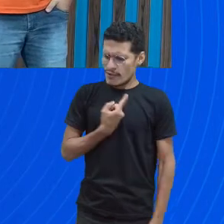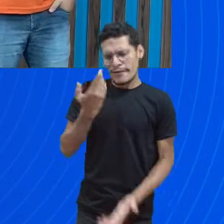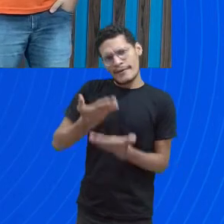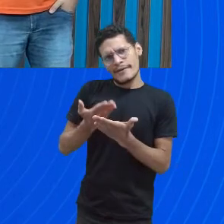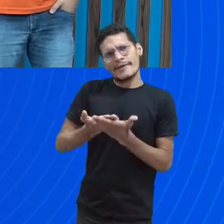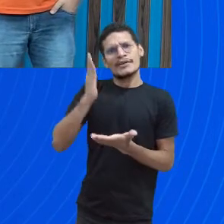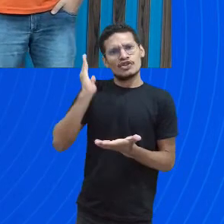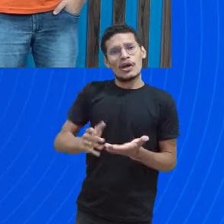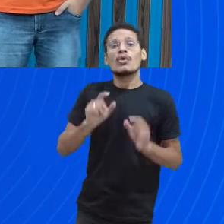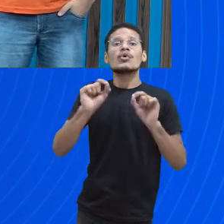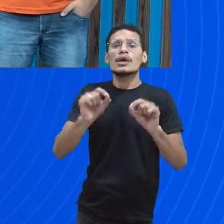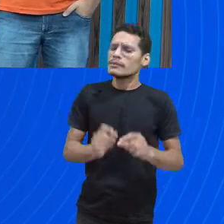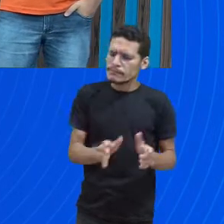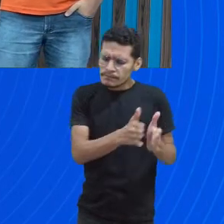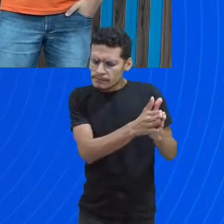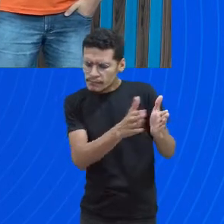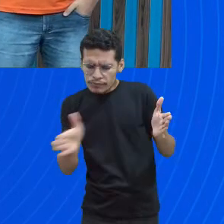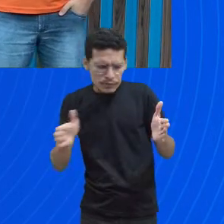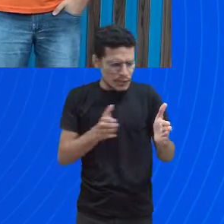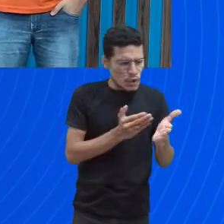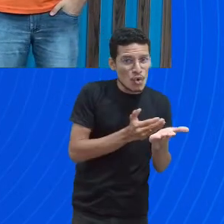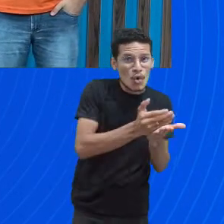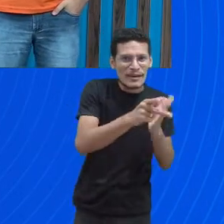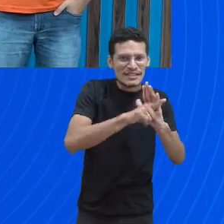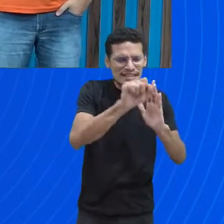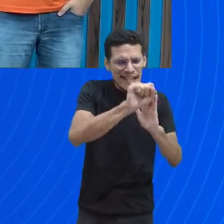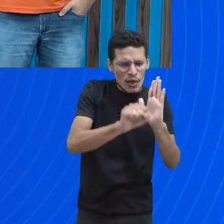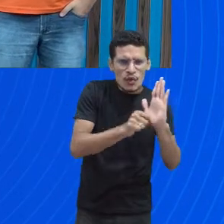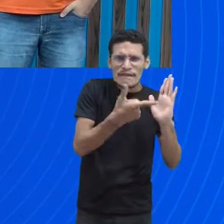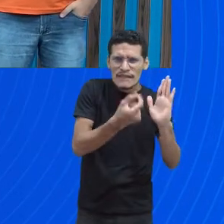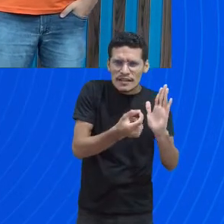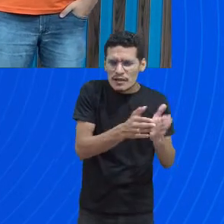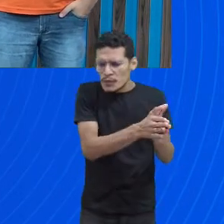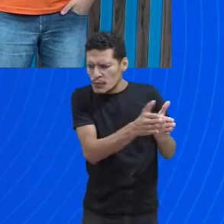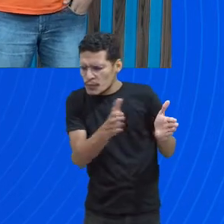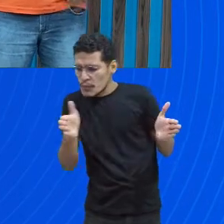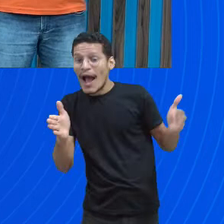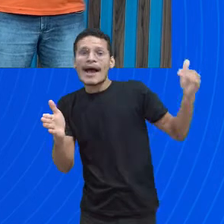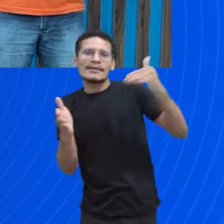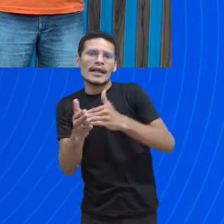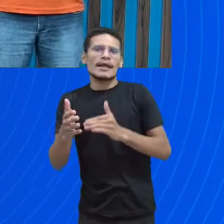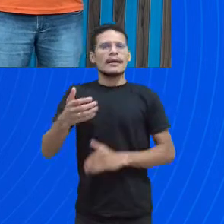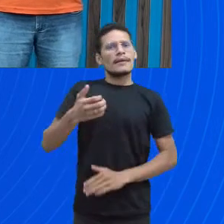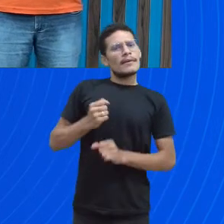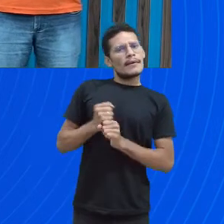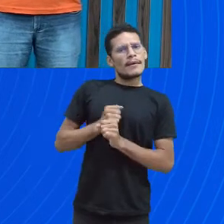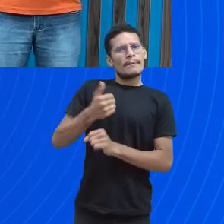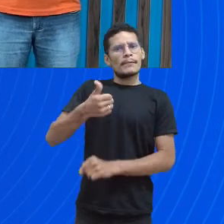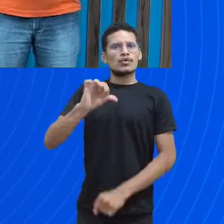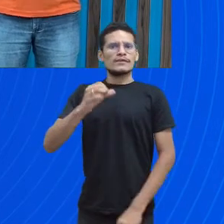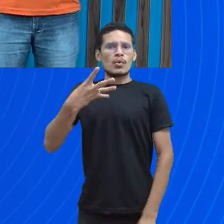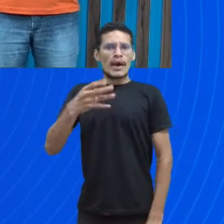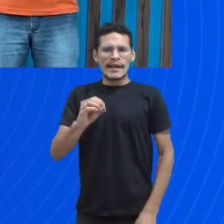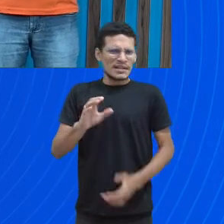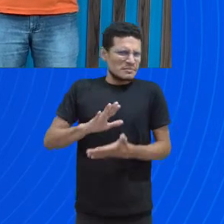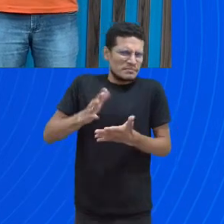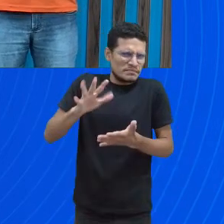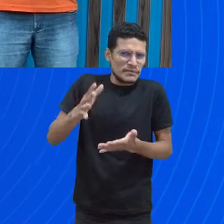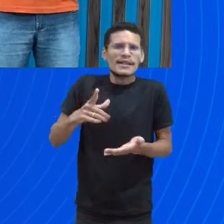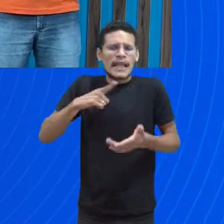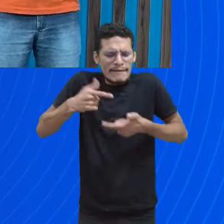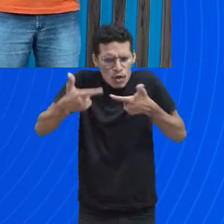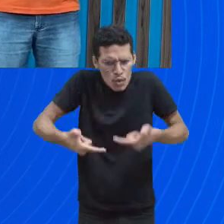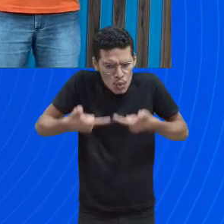esse período que vai, né, do início do século XX até pelo menos o início da década de 40, ela é realmente marcada por muita luta, encaminhamentos